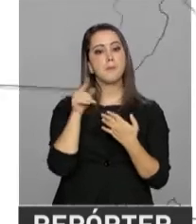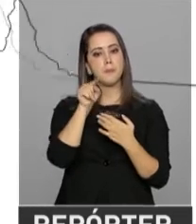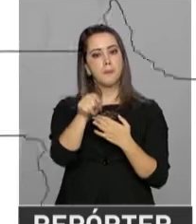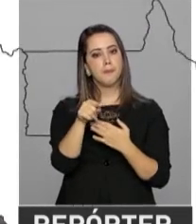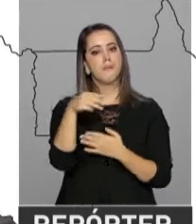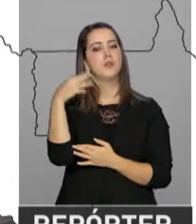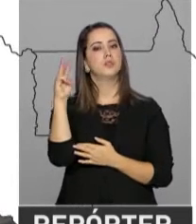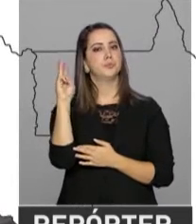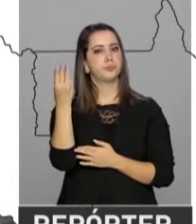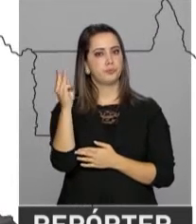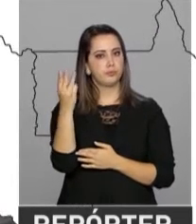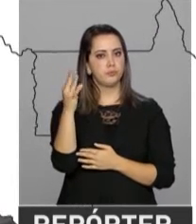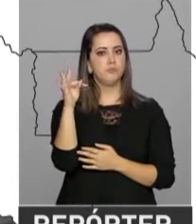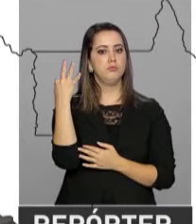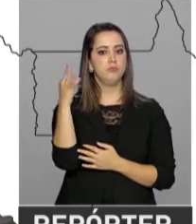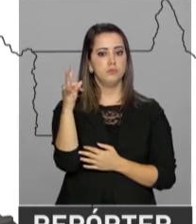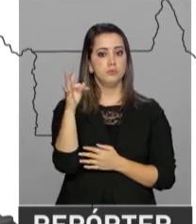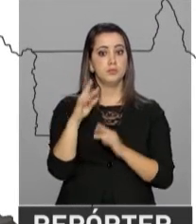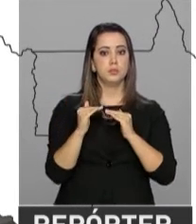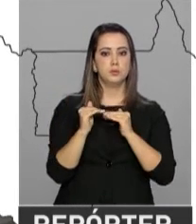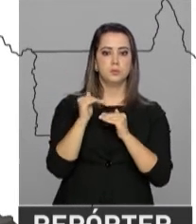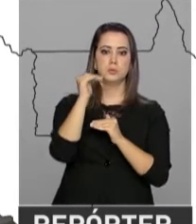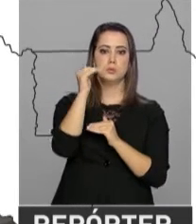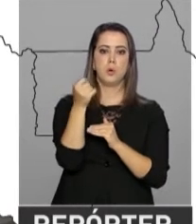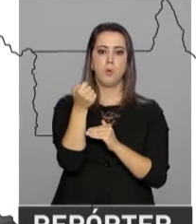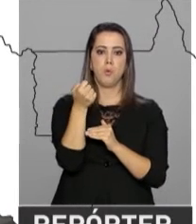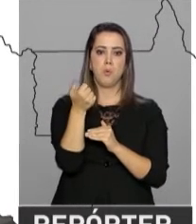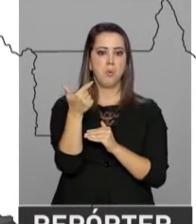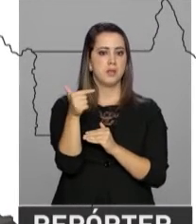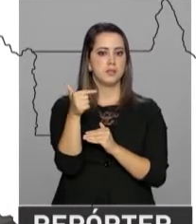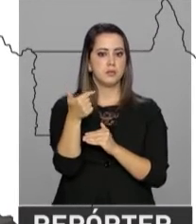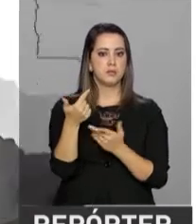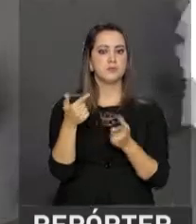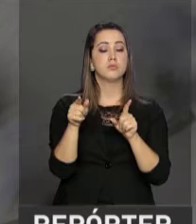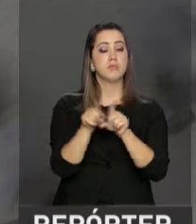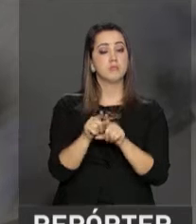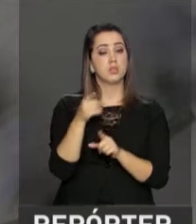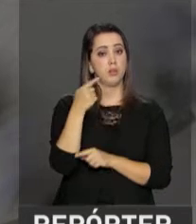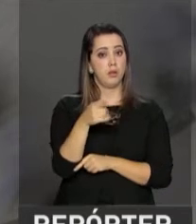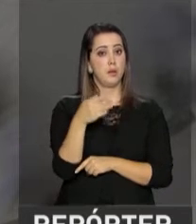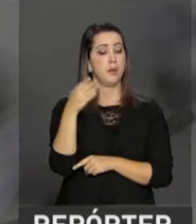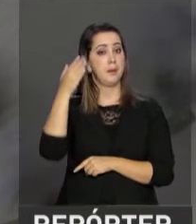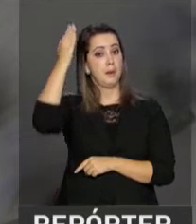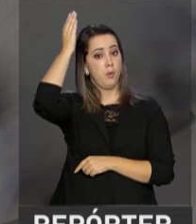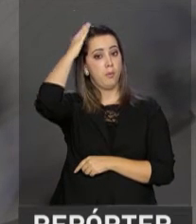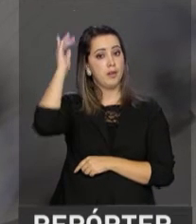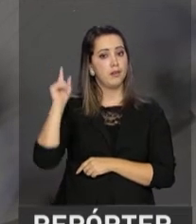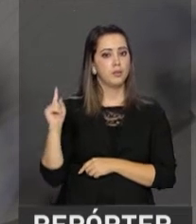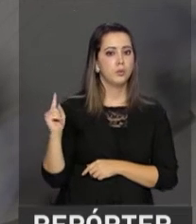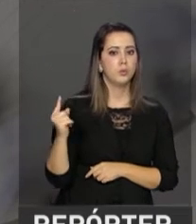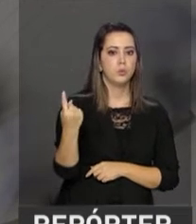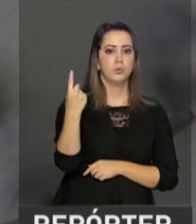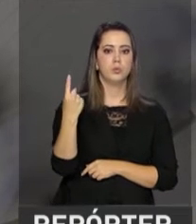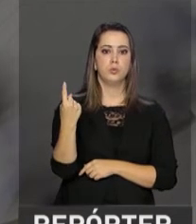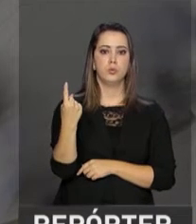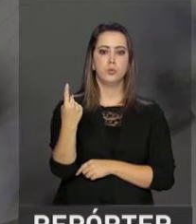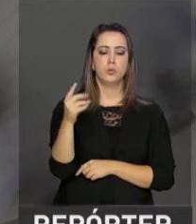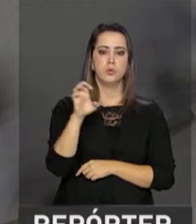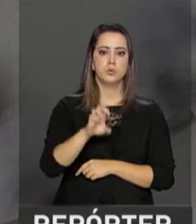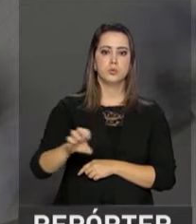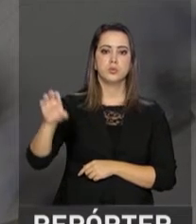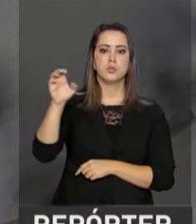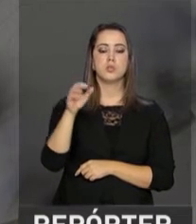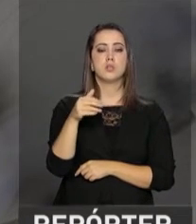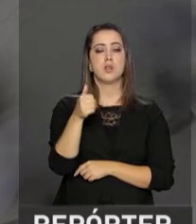maranhão e tocantins essa diferença quase não existe e o paraná é o único estado onde as mulheres brancas